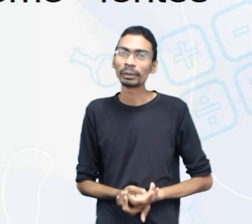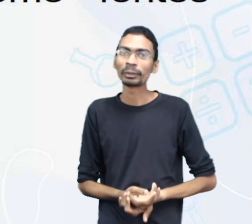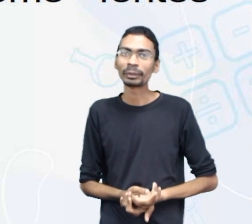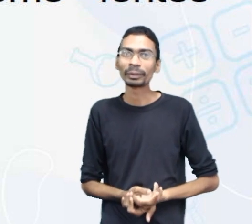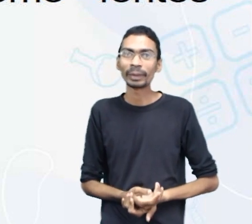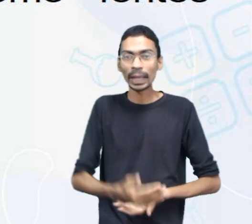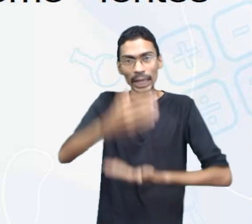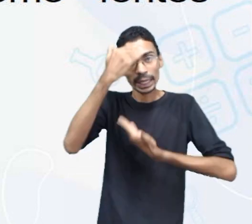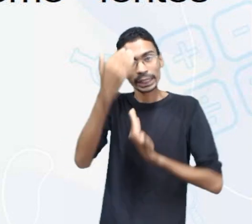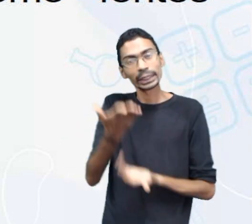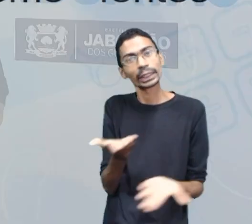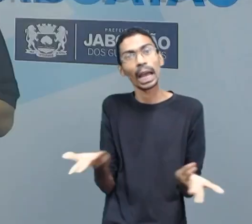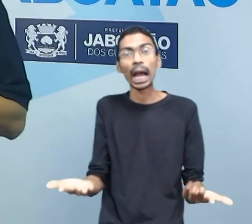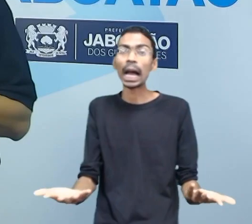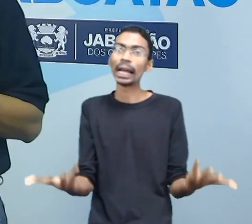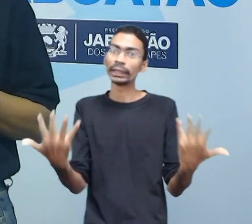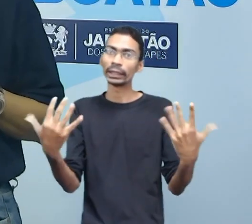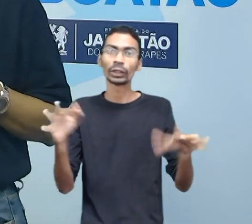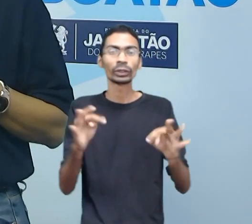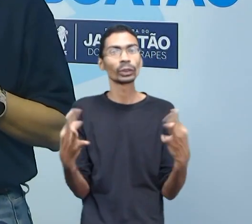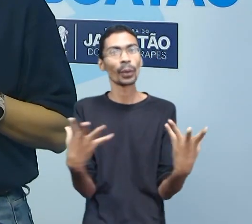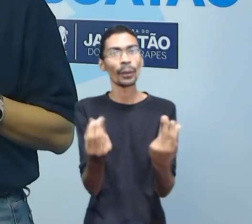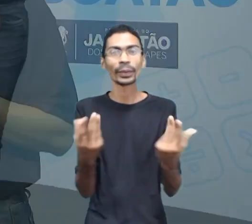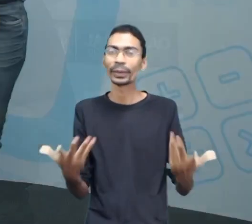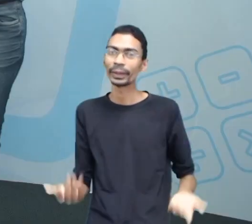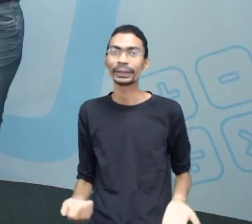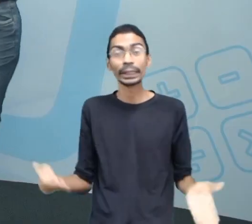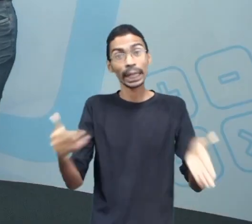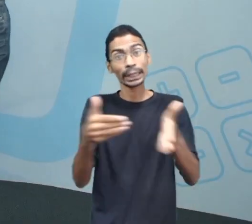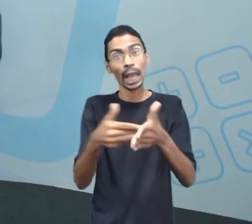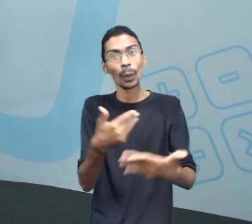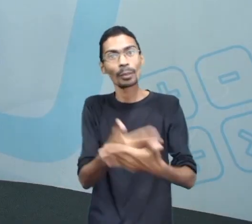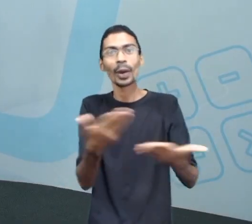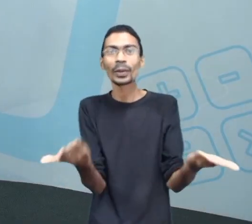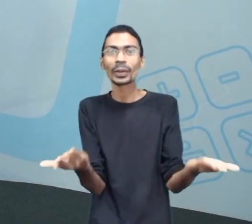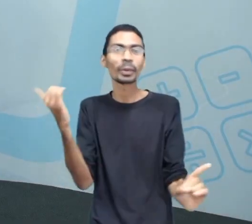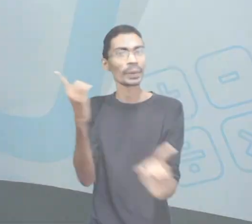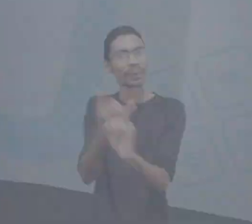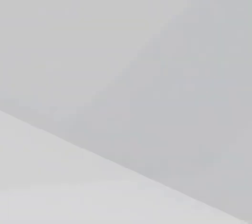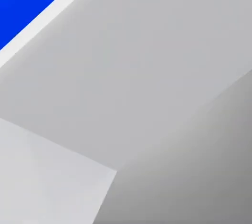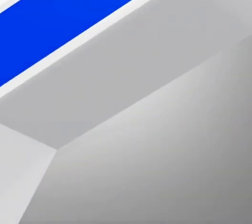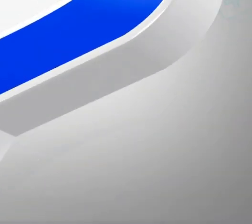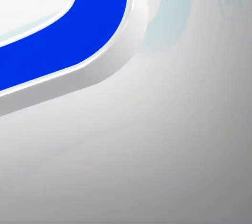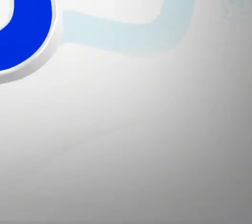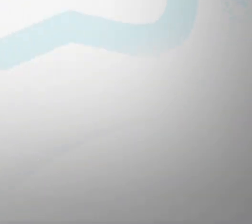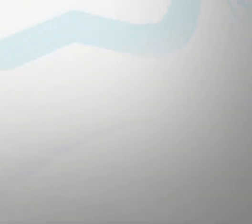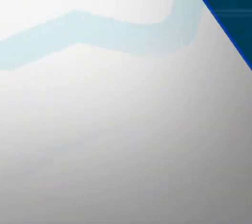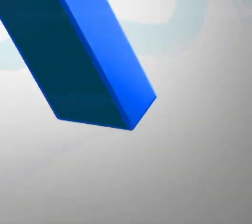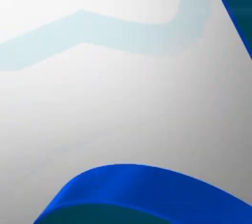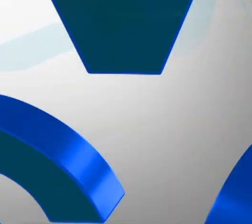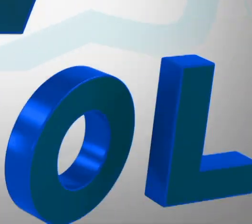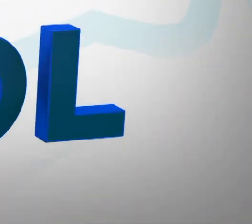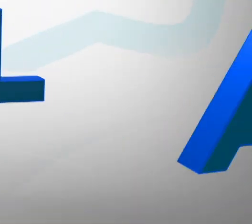queria agradecer a atenção de todos e até o próximo encontro e